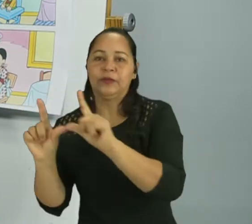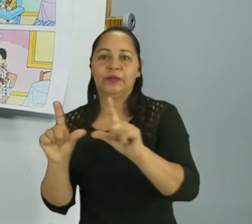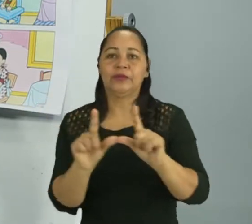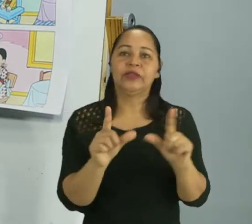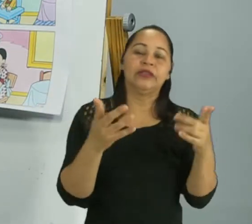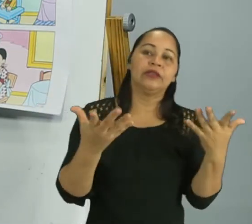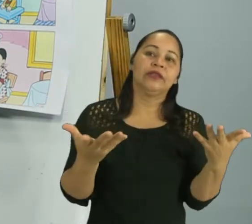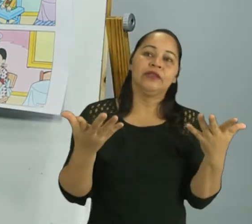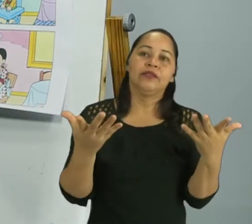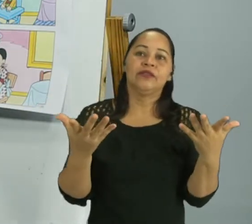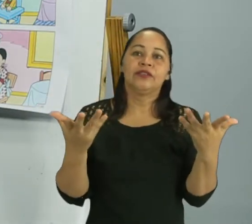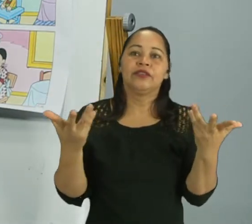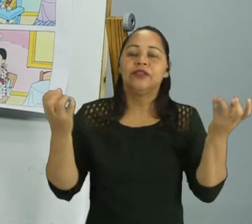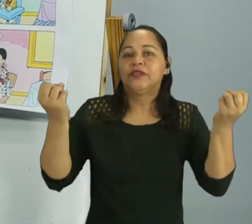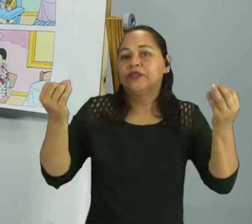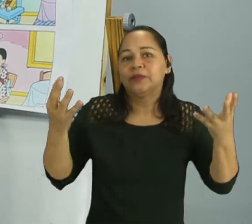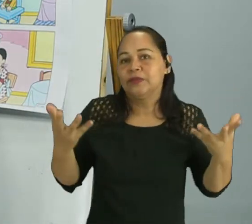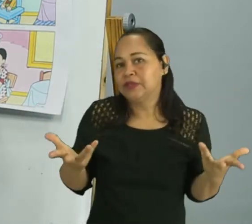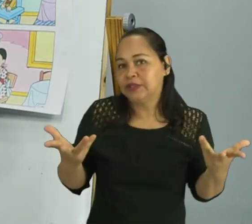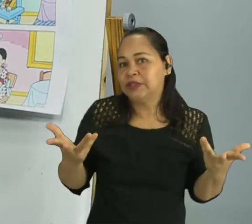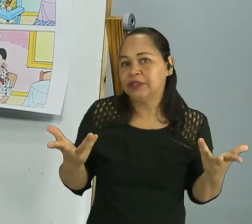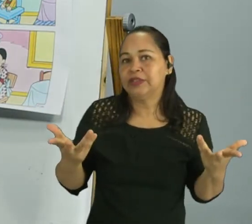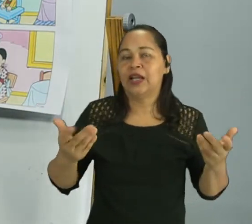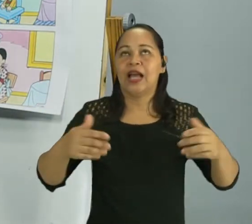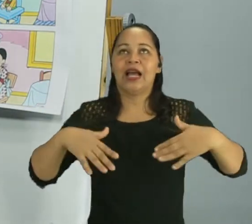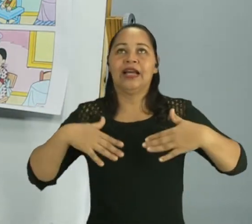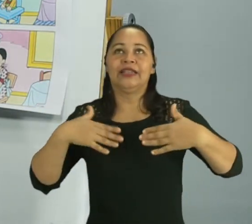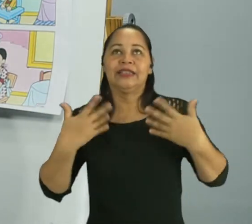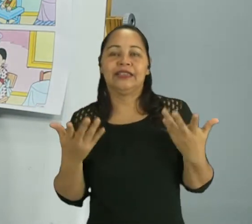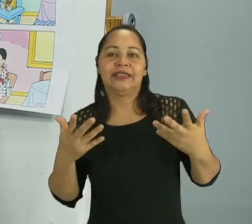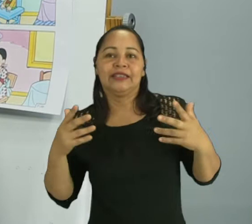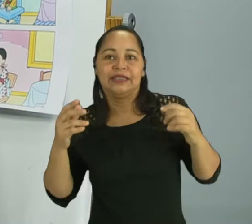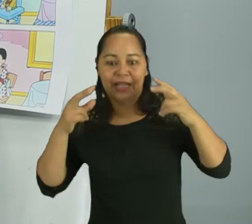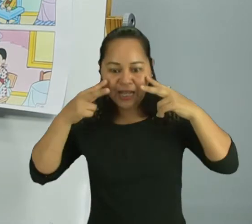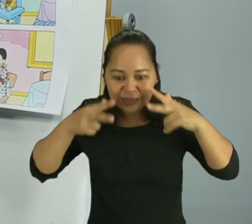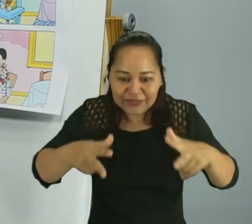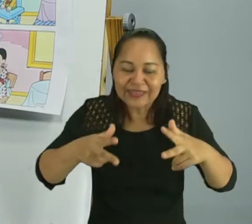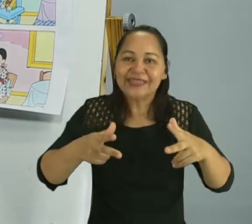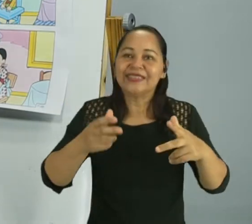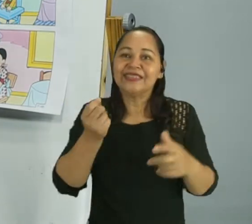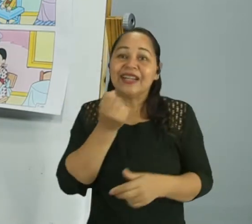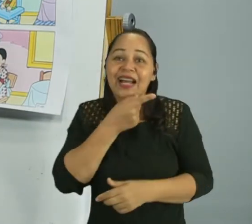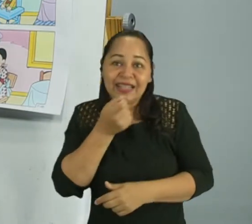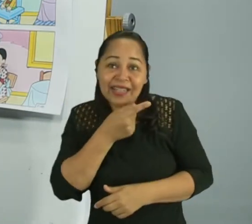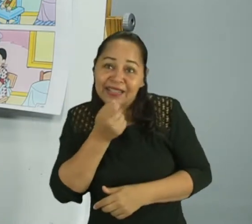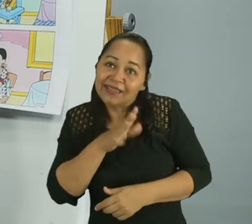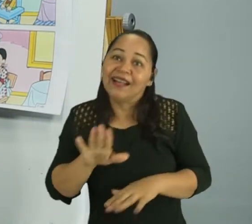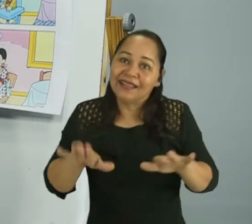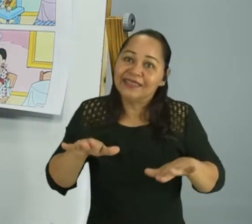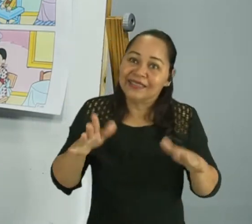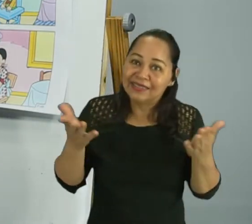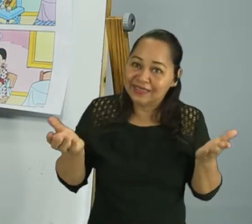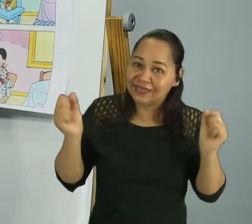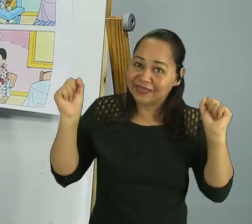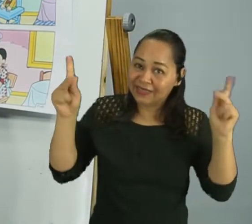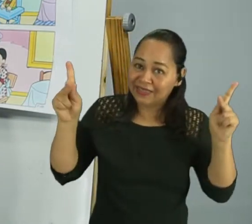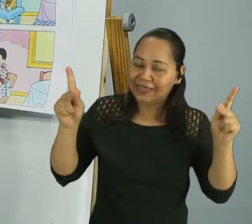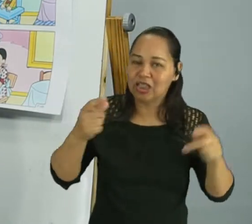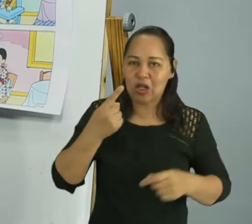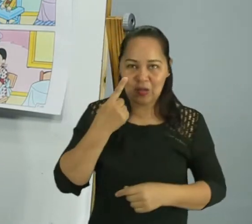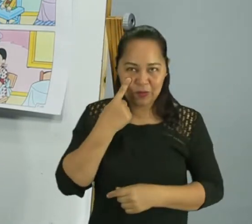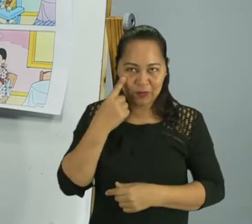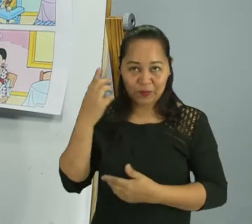que trata das nossas, que trata da animação, né, traz humor,